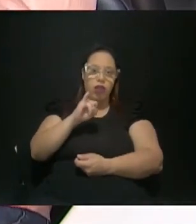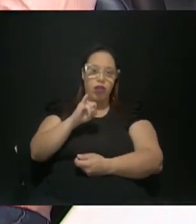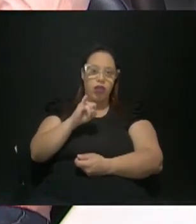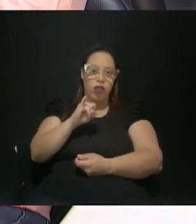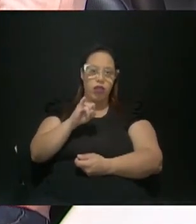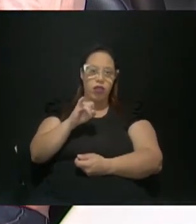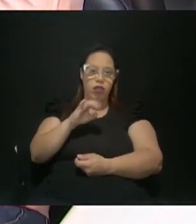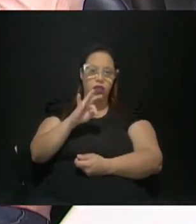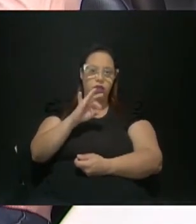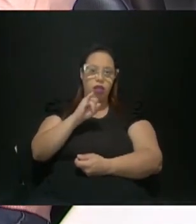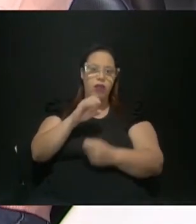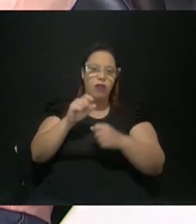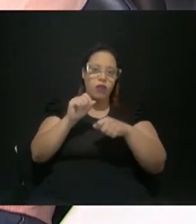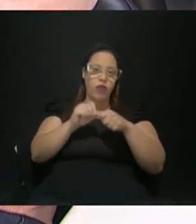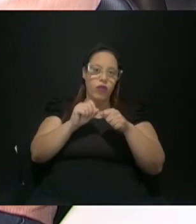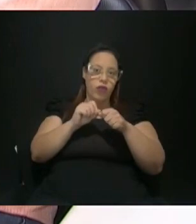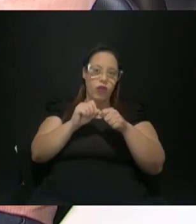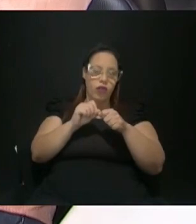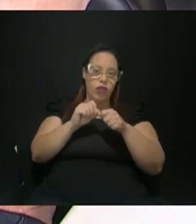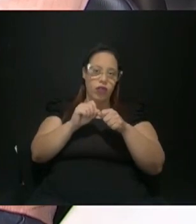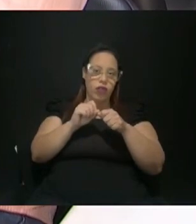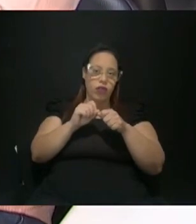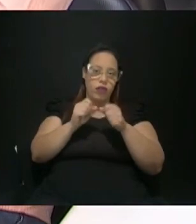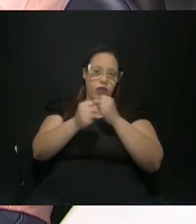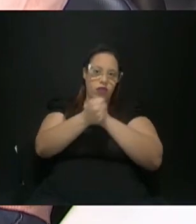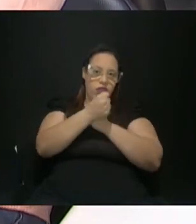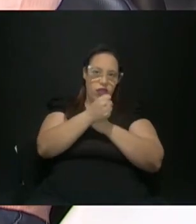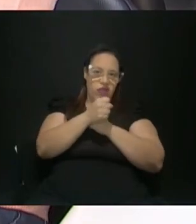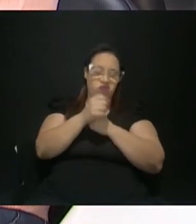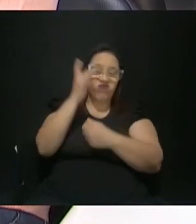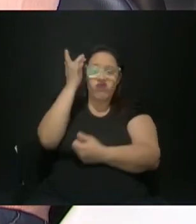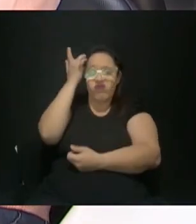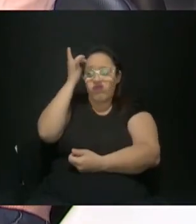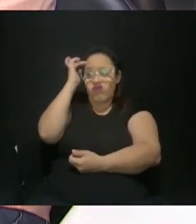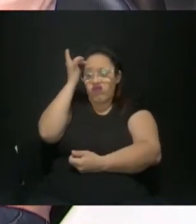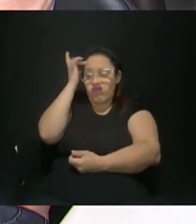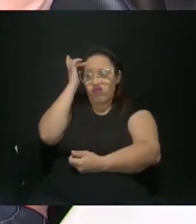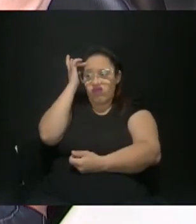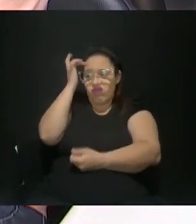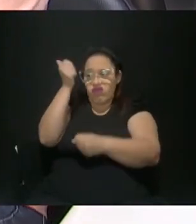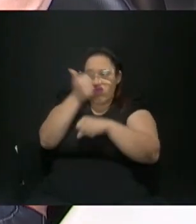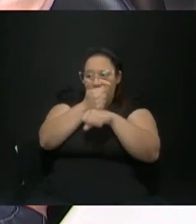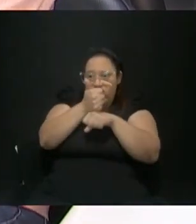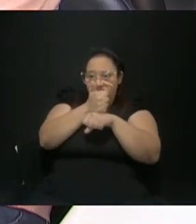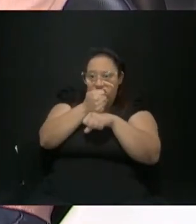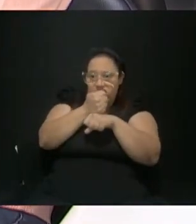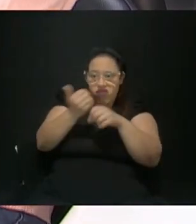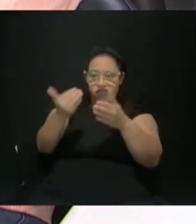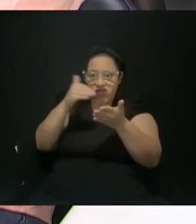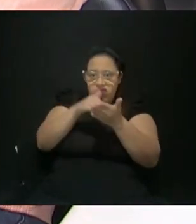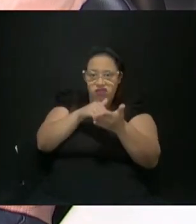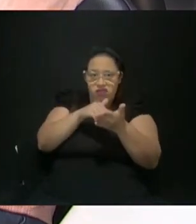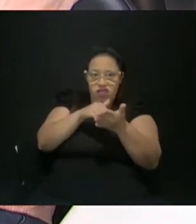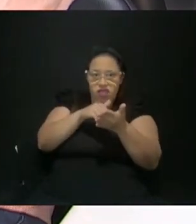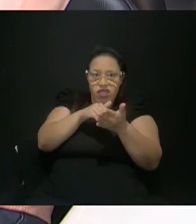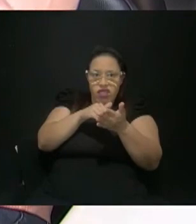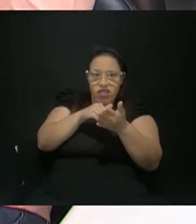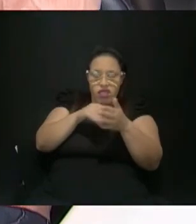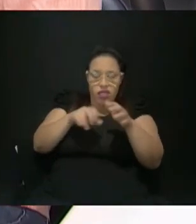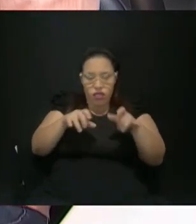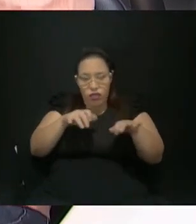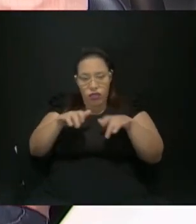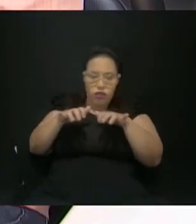informação, fica muito preso a isso e acha que é aquele profissional que vem ali arrumar a sua máquina enquanto você está